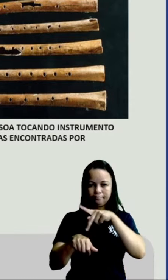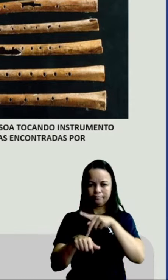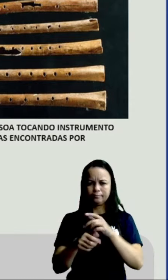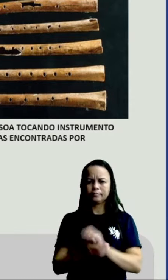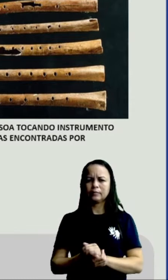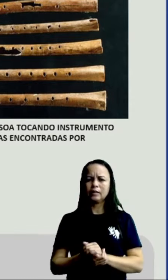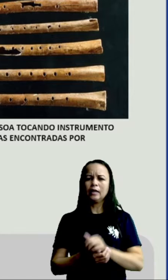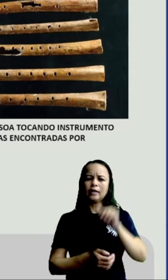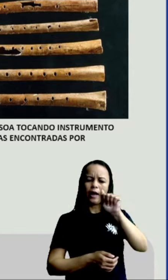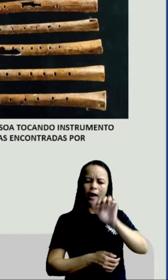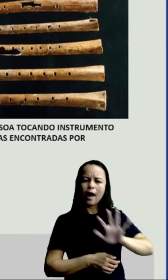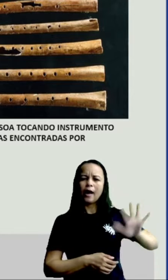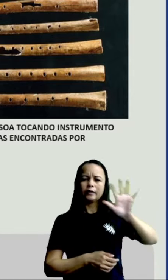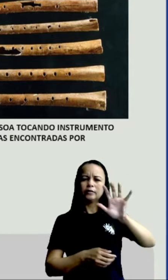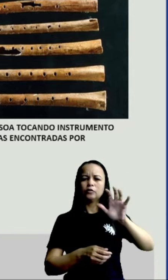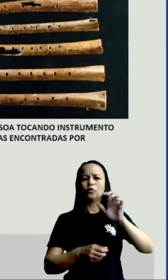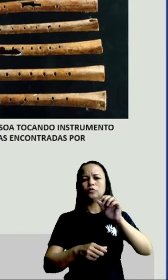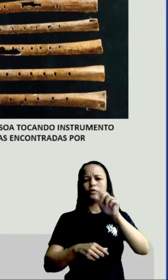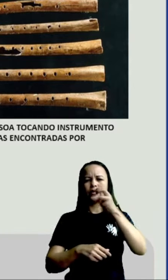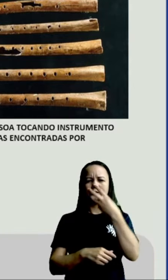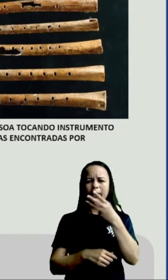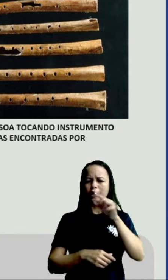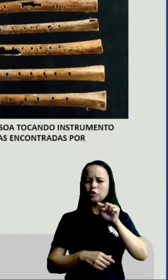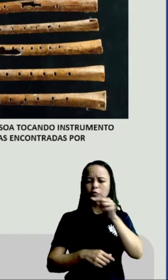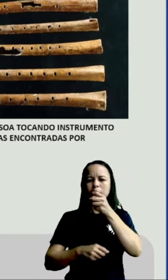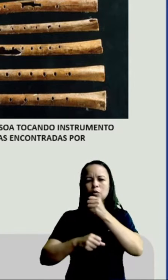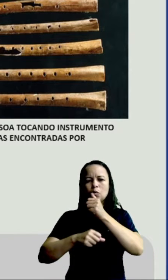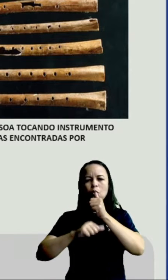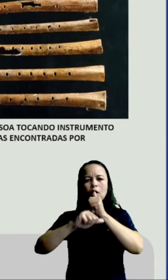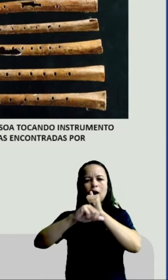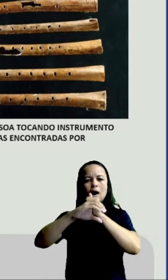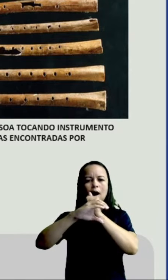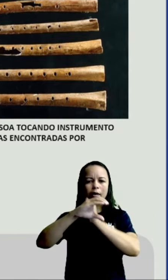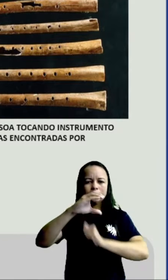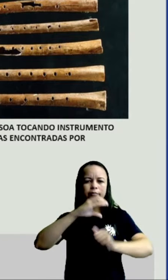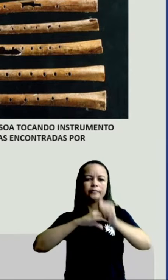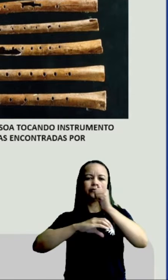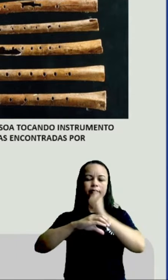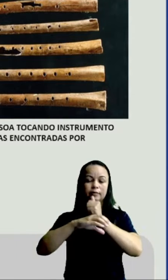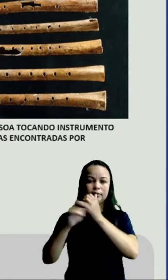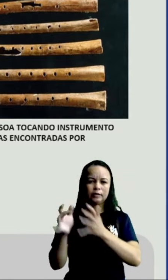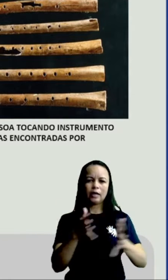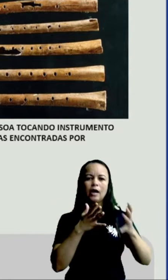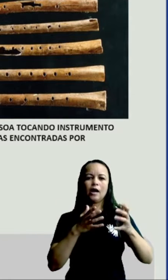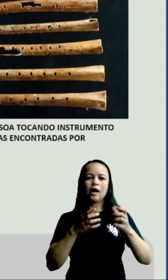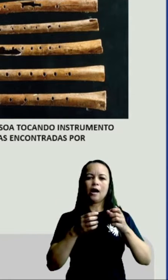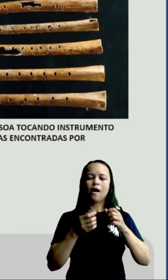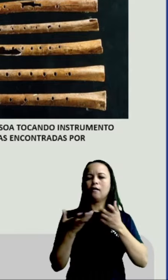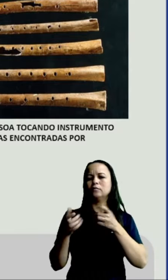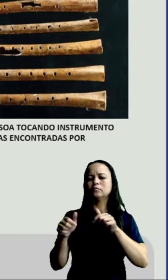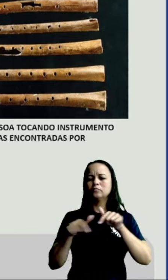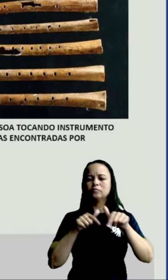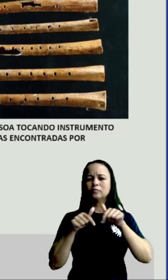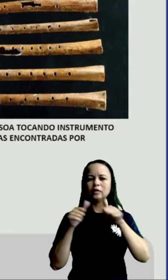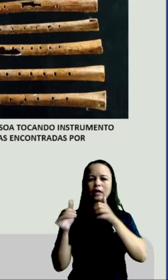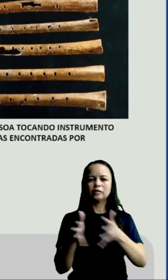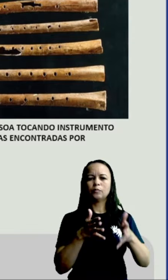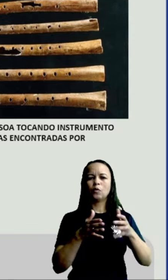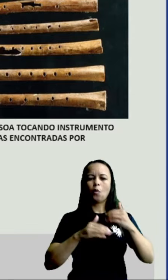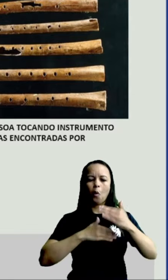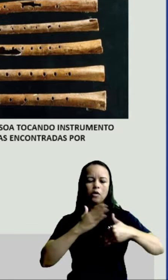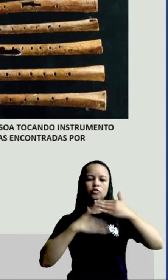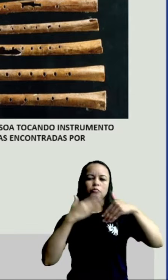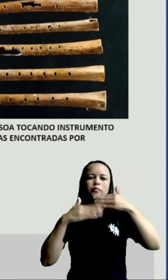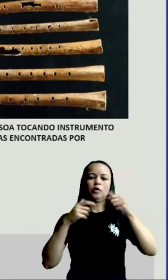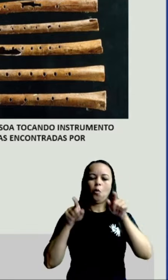em torno de três mil anos antes de Cristo a cidade musical prosperou na Índia e na China